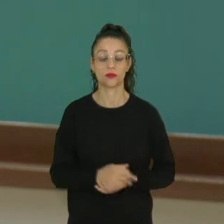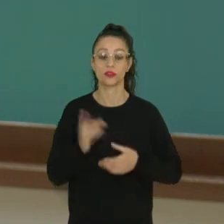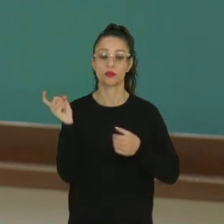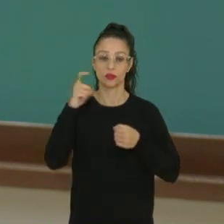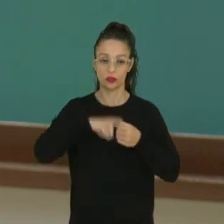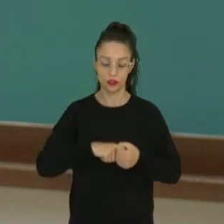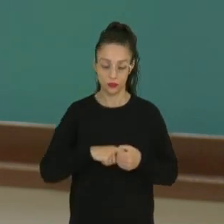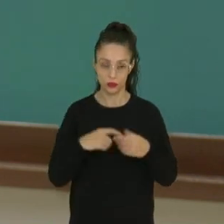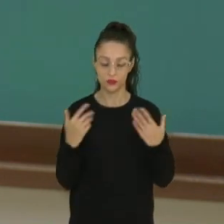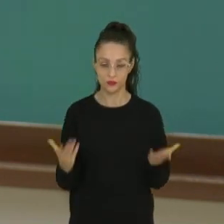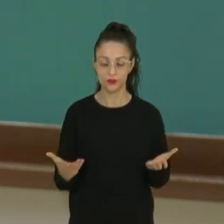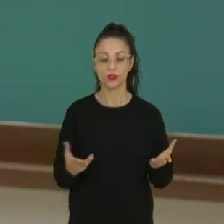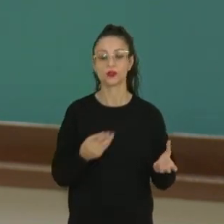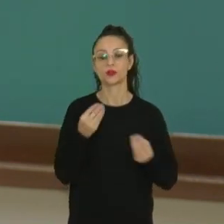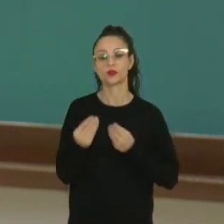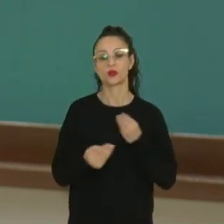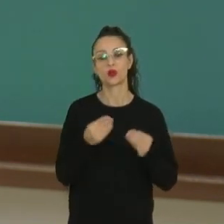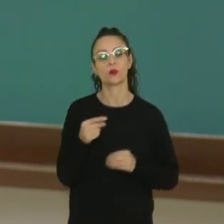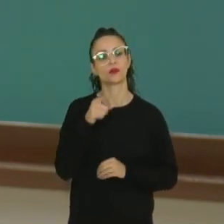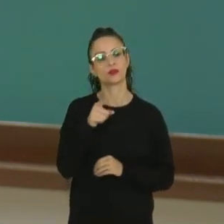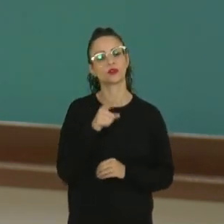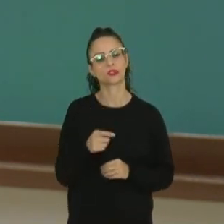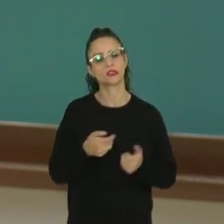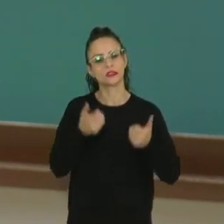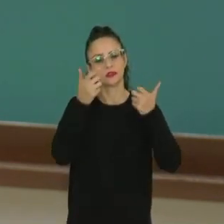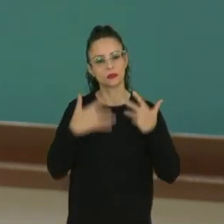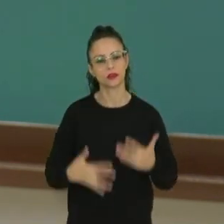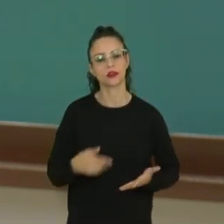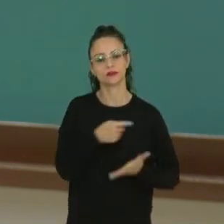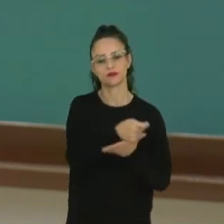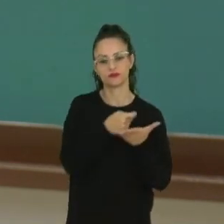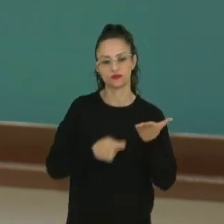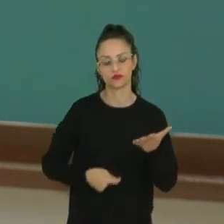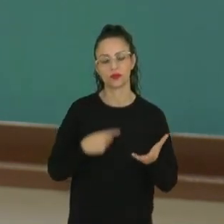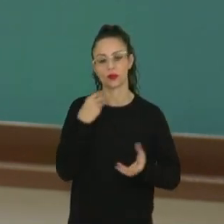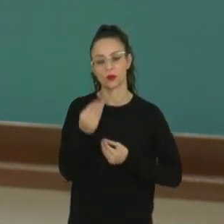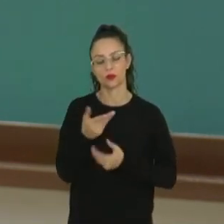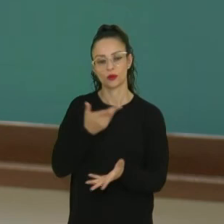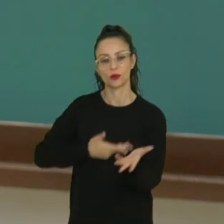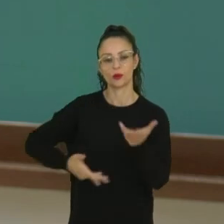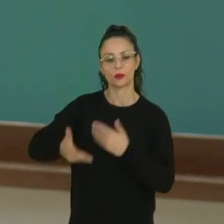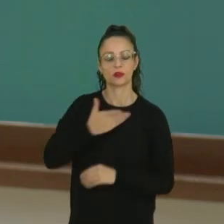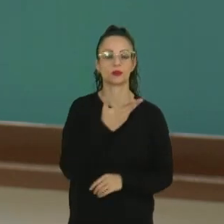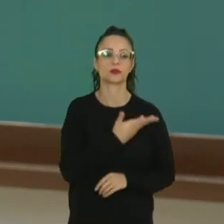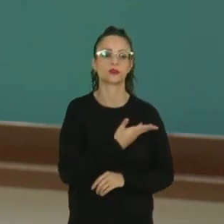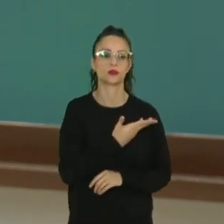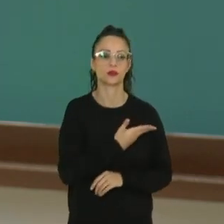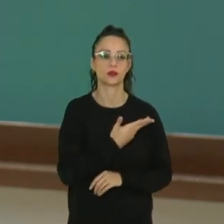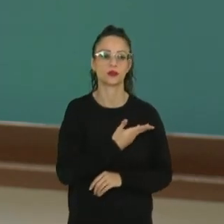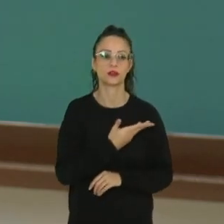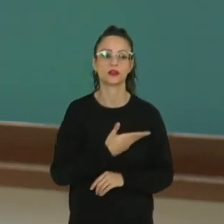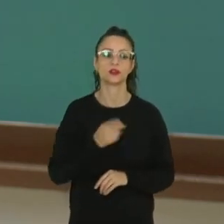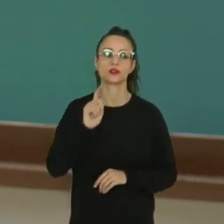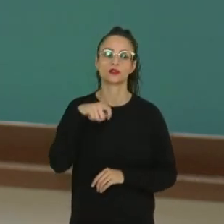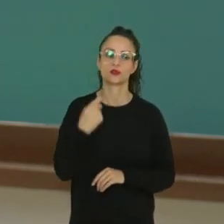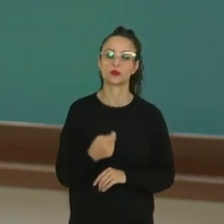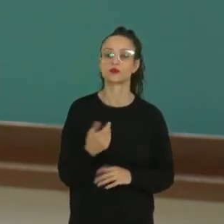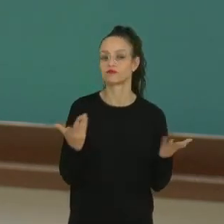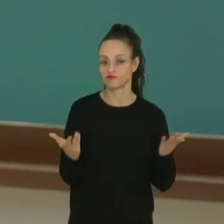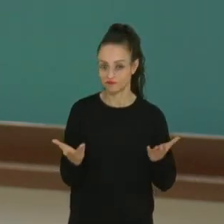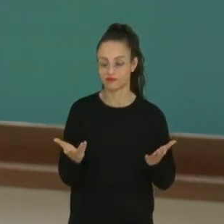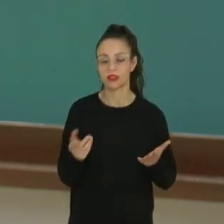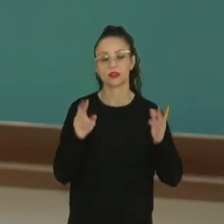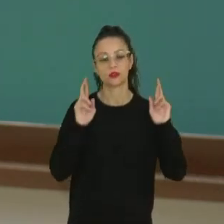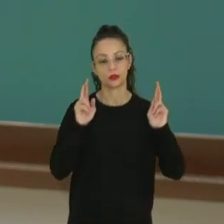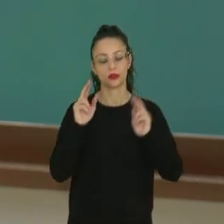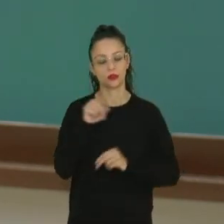Voltamos, pessoal. E como foi relatar isso no seu caderno, compartilhar com os seus colegas, né? Espero que tenha sido